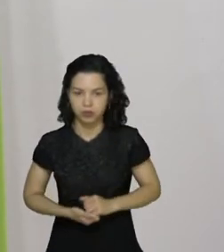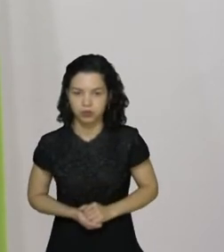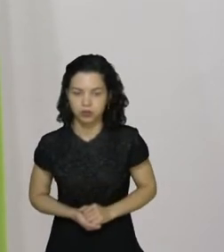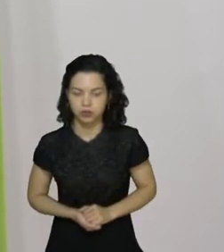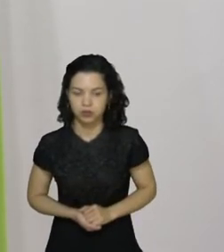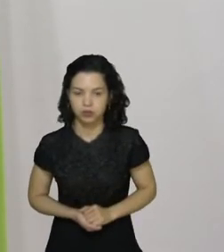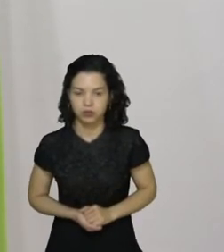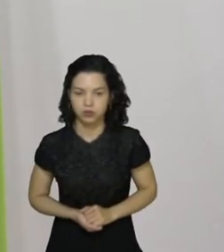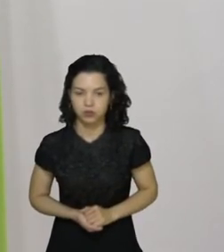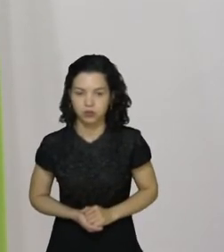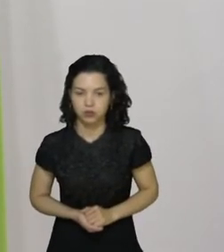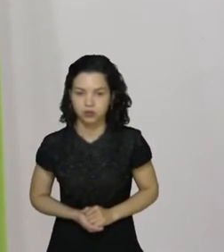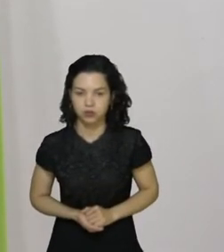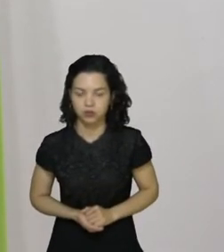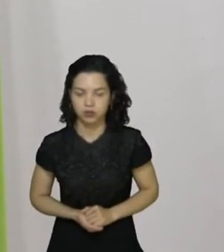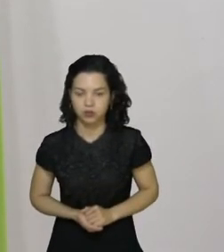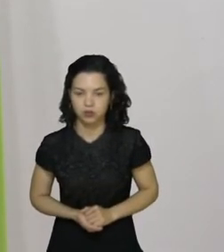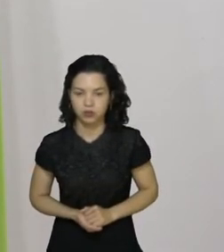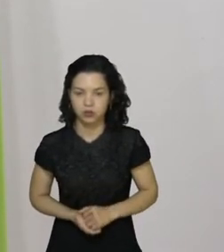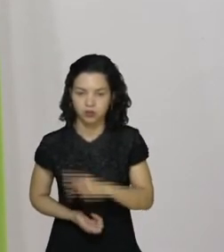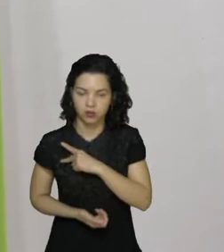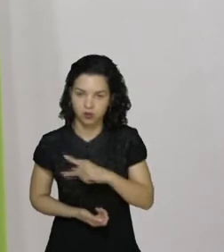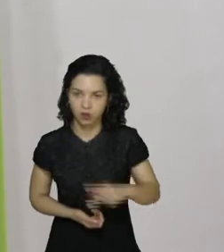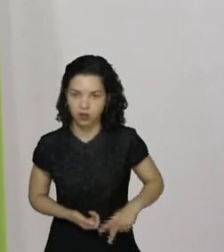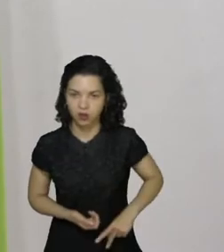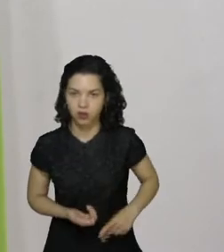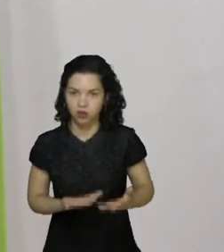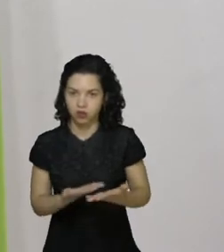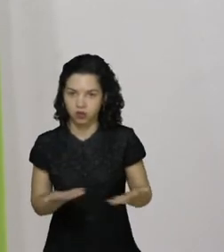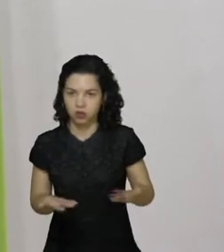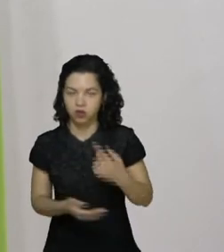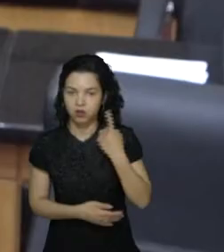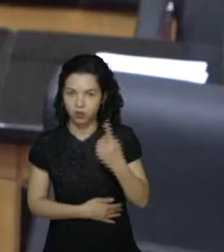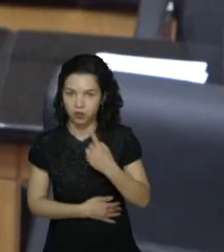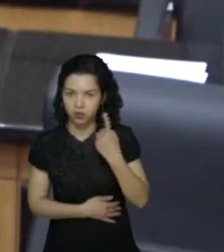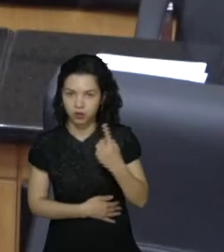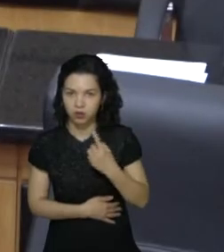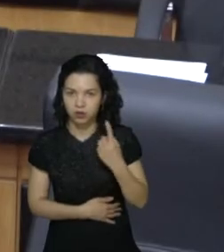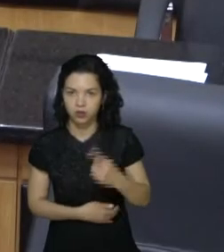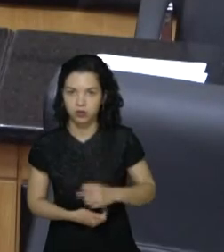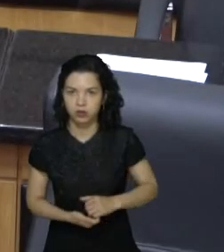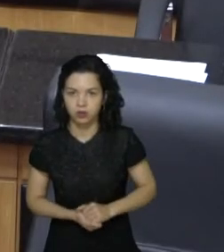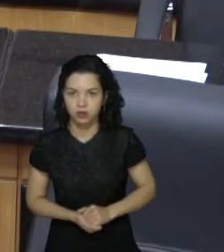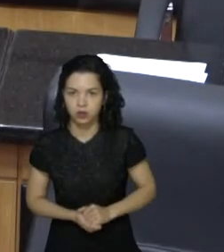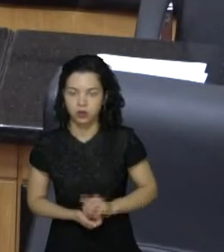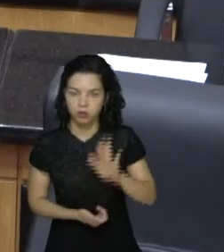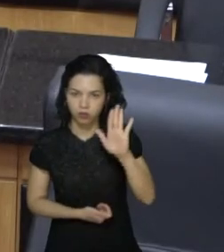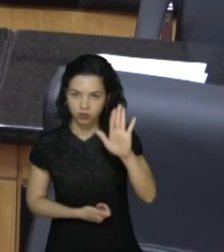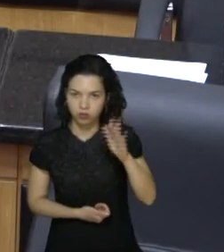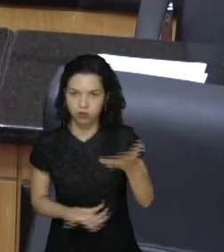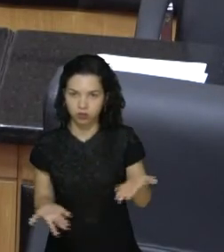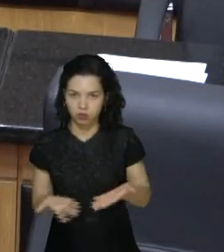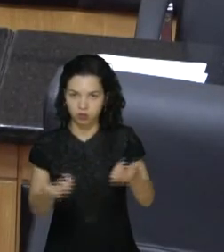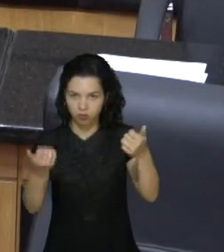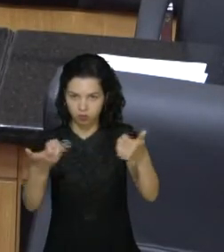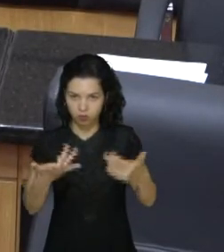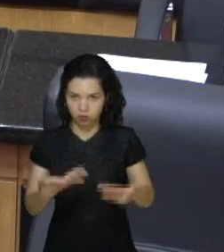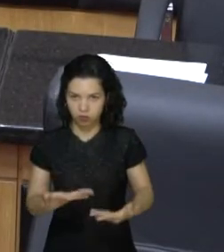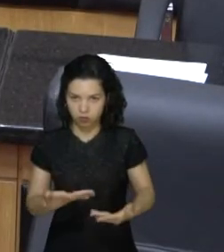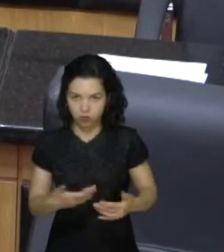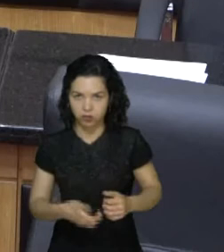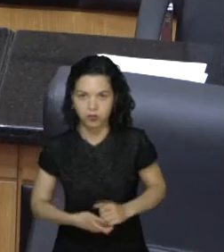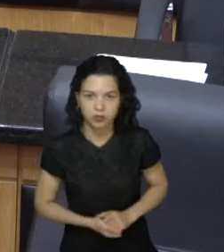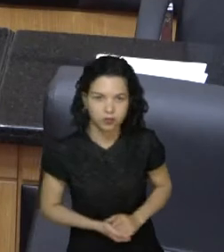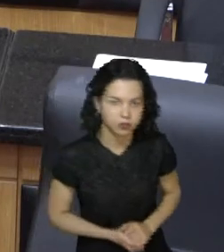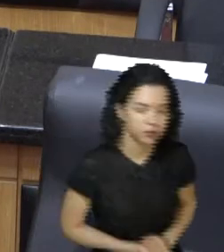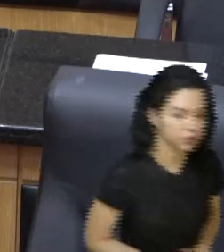Senhor presidente, colegas deputados, eu faço uso à parte aqui, doutor Vicente Caro